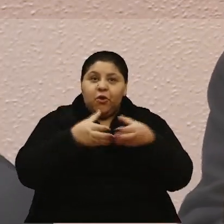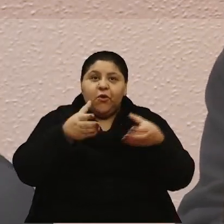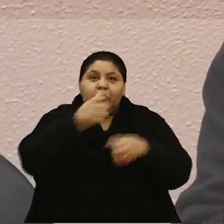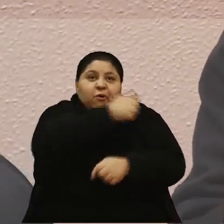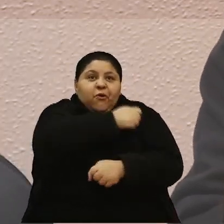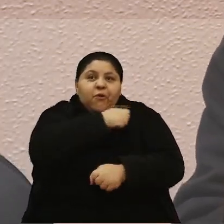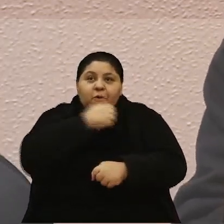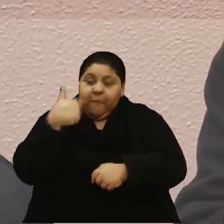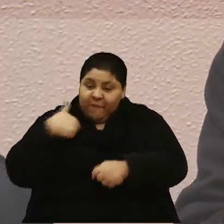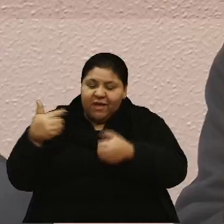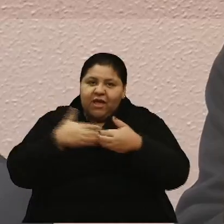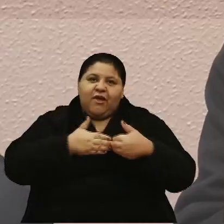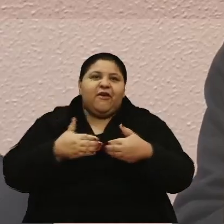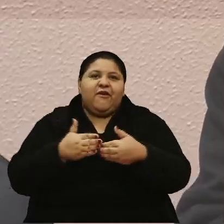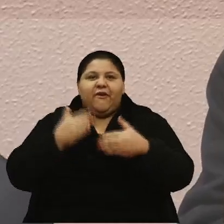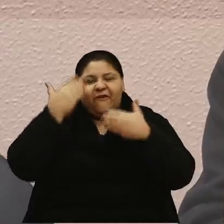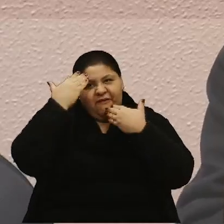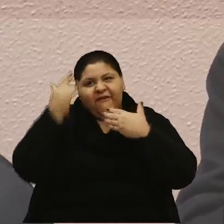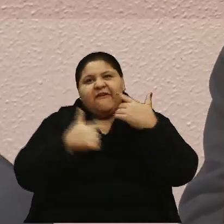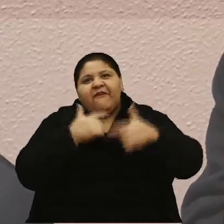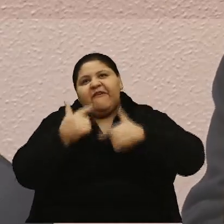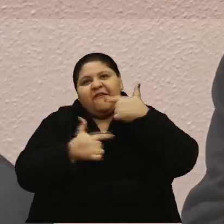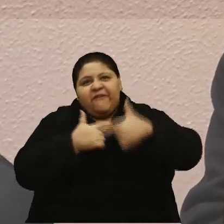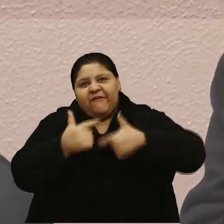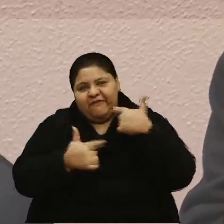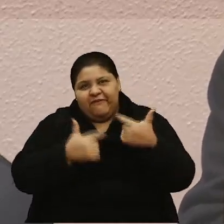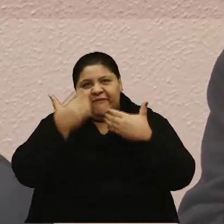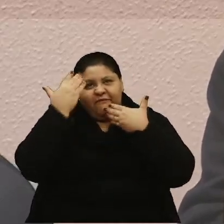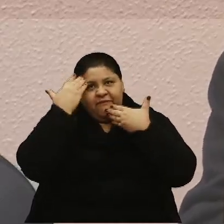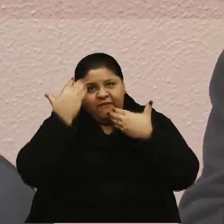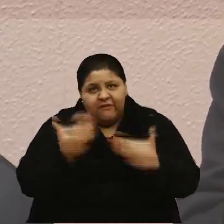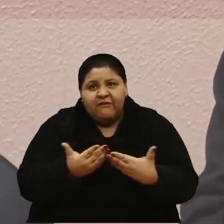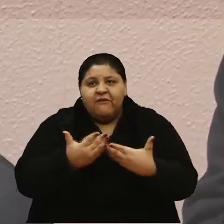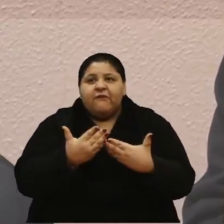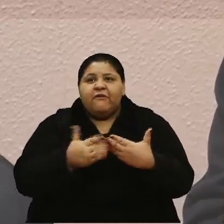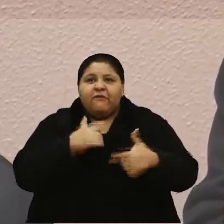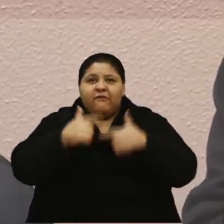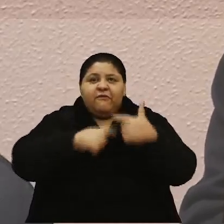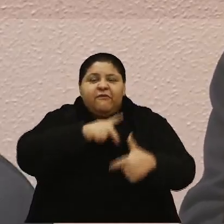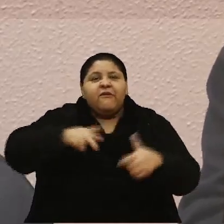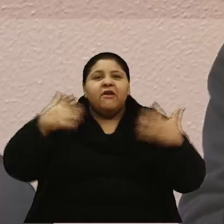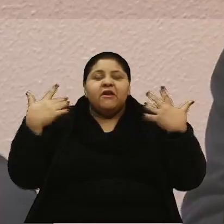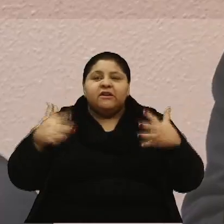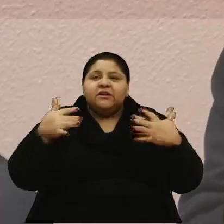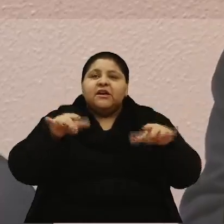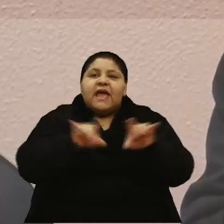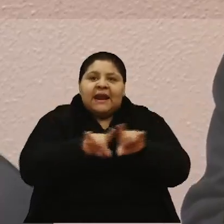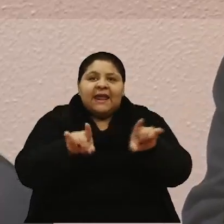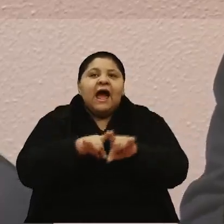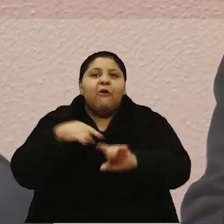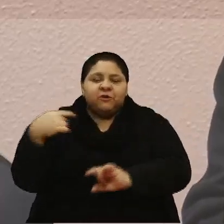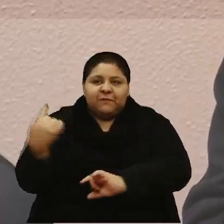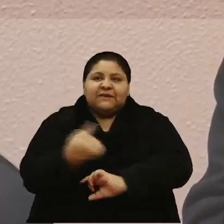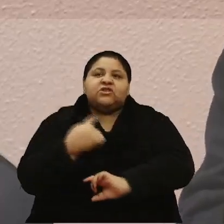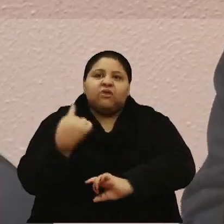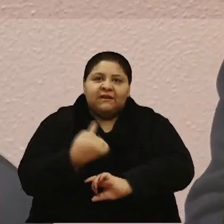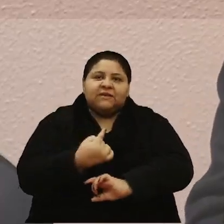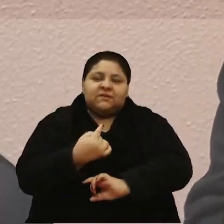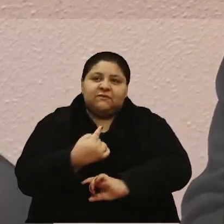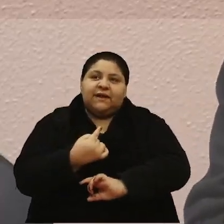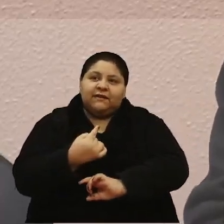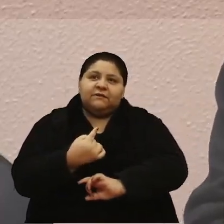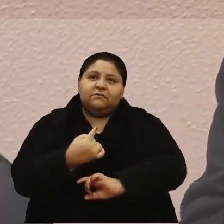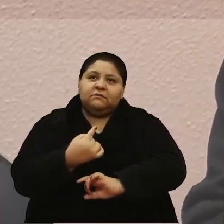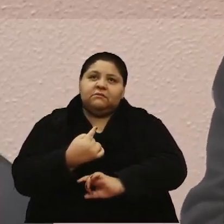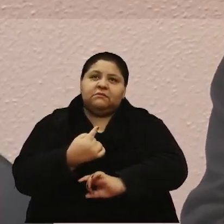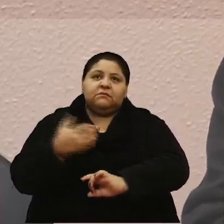a minha trajetória. Então, agradecer pelo teu trabalho, Vivi, agradecer pelo trabalho dos professores e parabenizar os estudantes. Sigam confiando na educação,